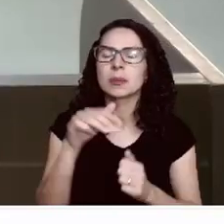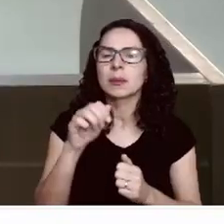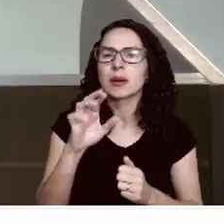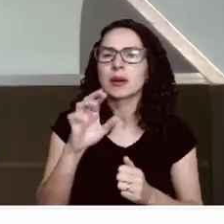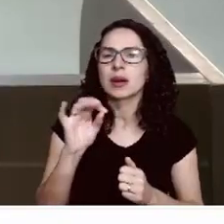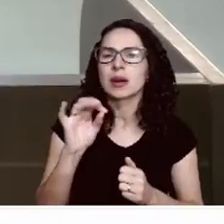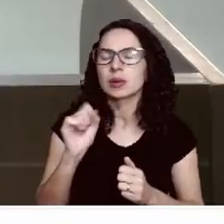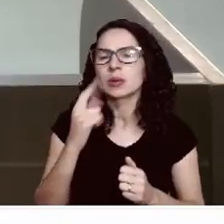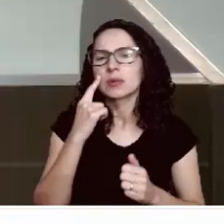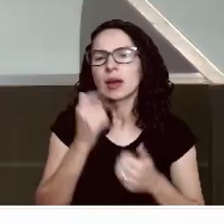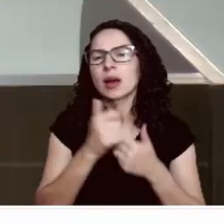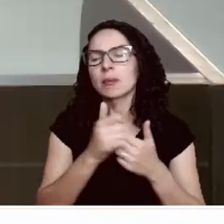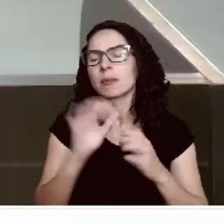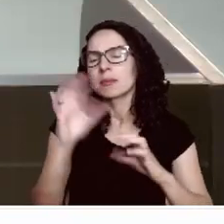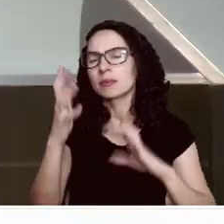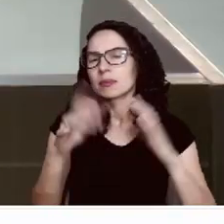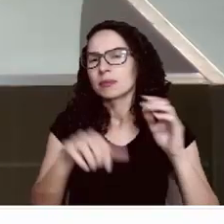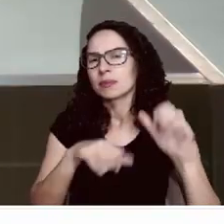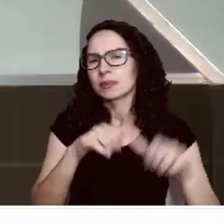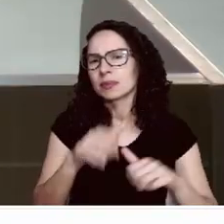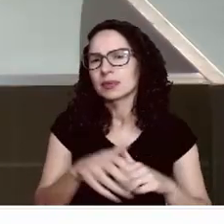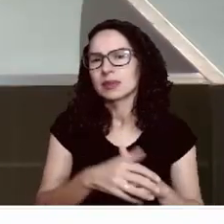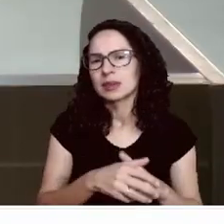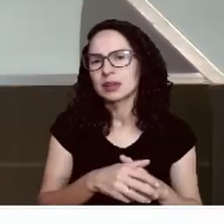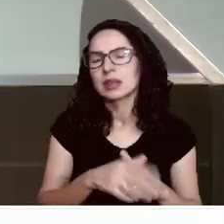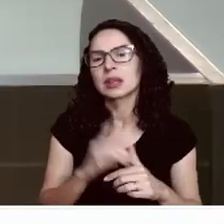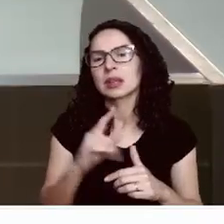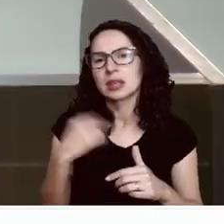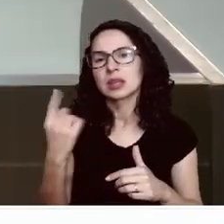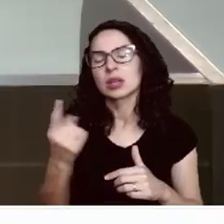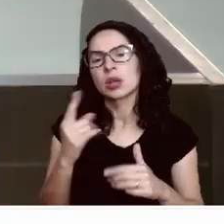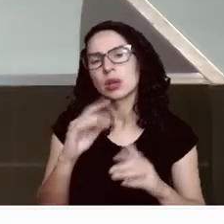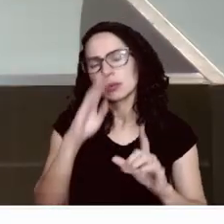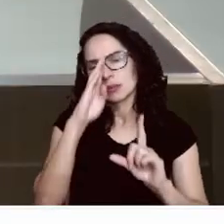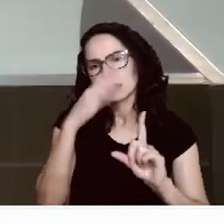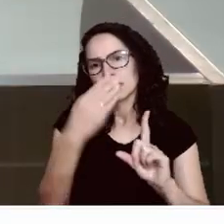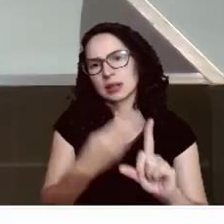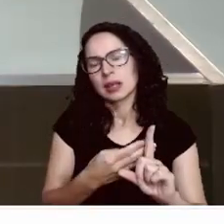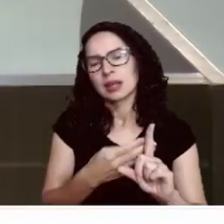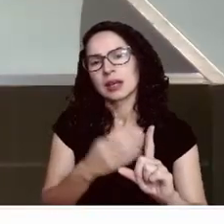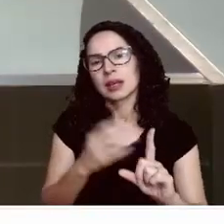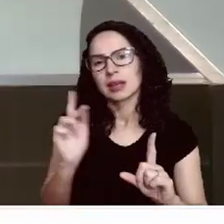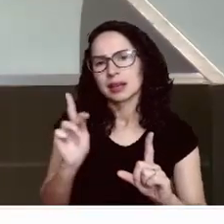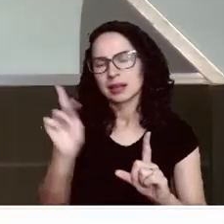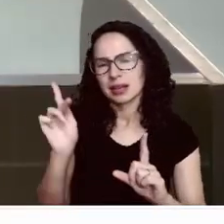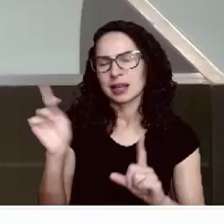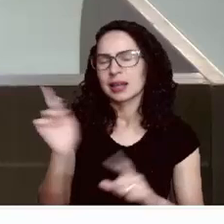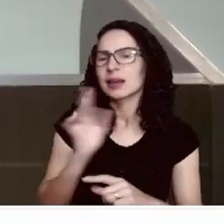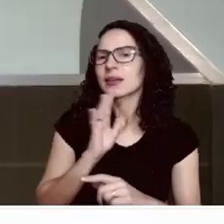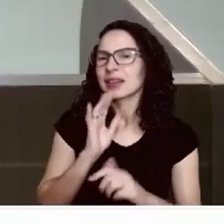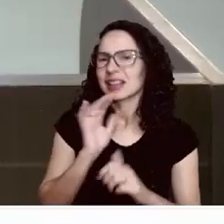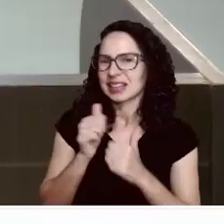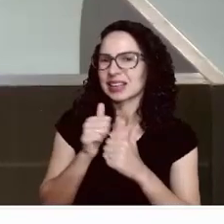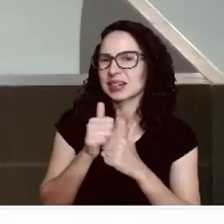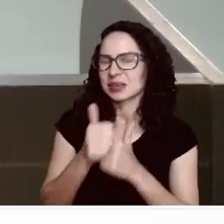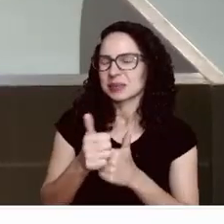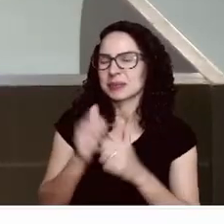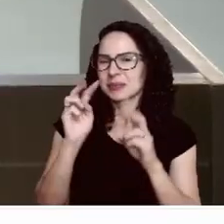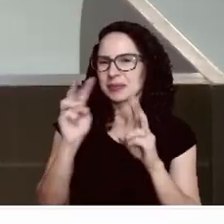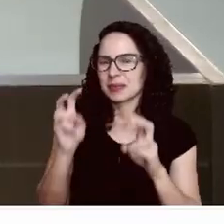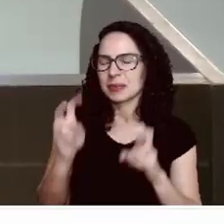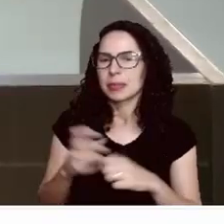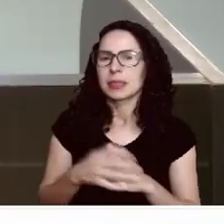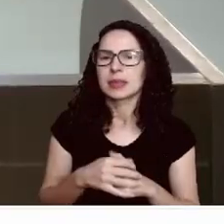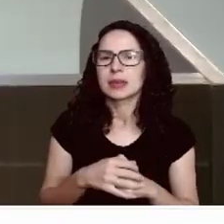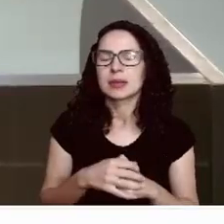né? E a gente faz essa moção, o Cacá que acompanha muito essas questões,